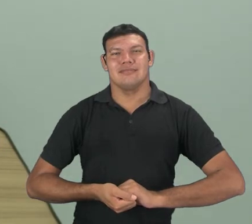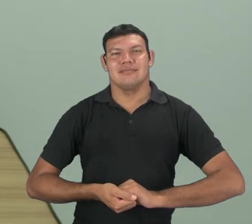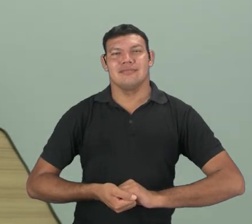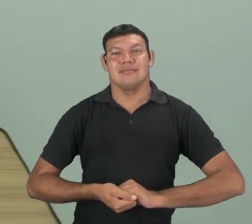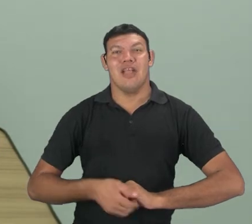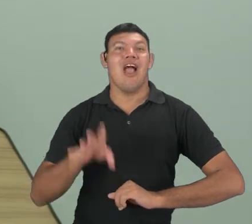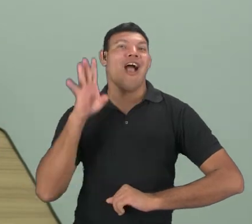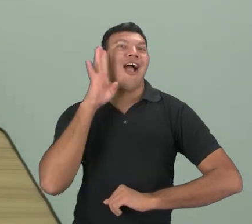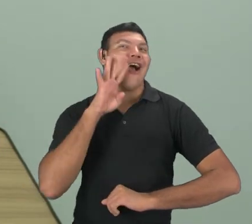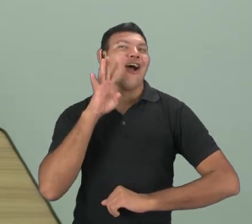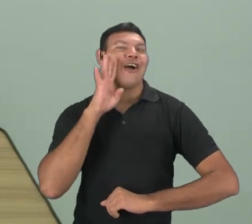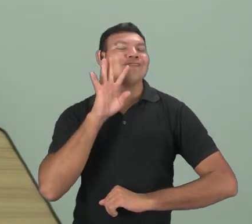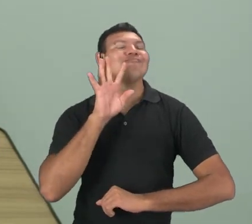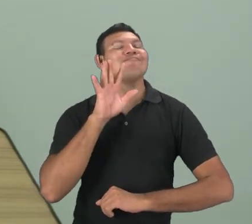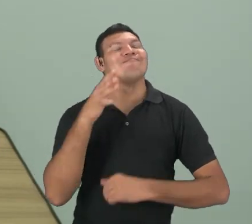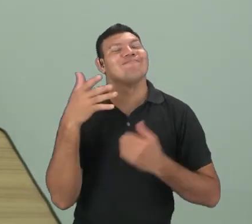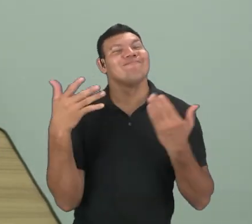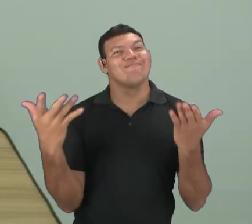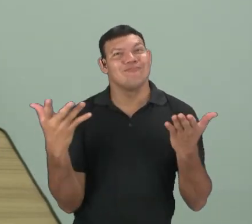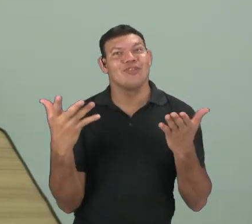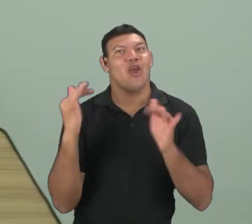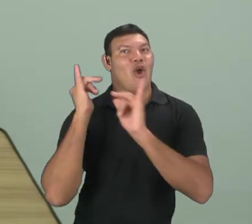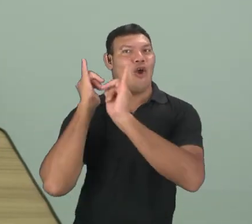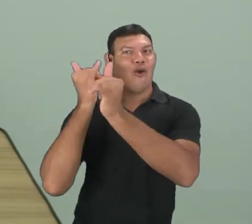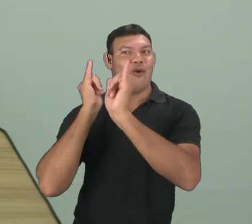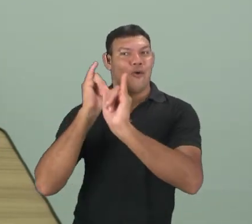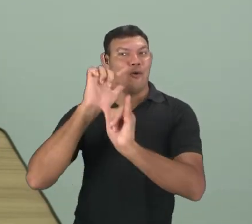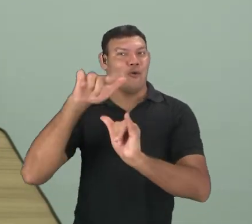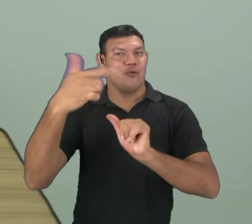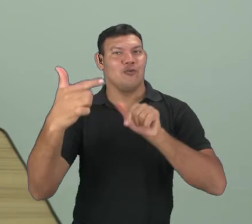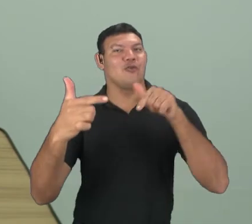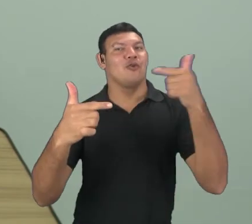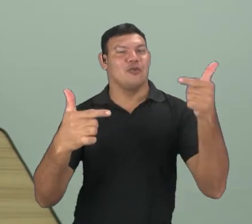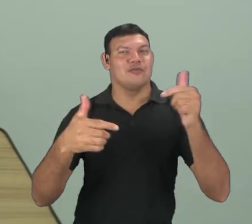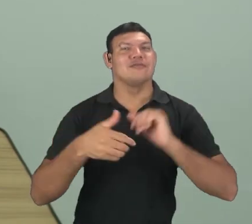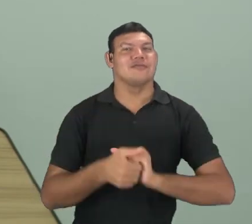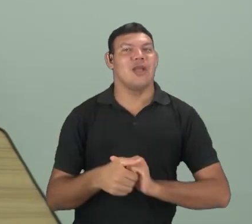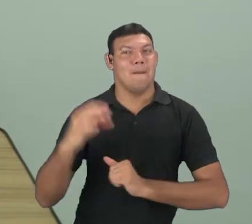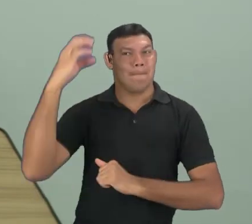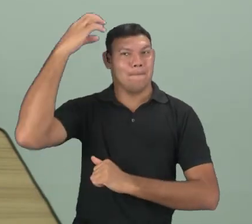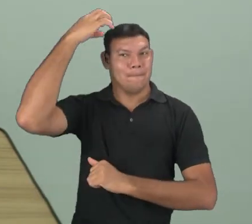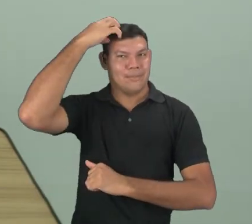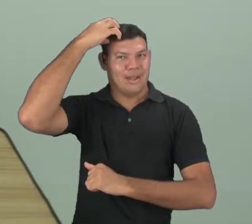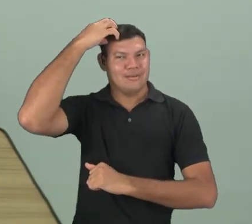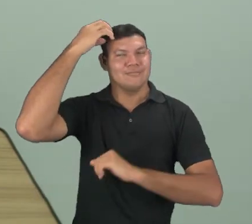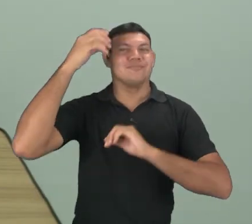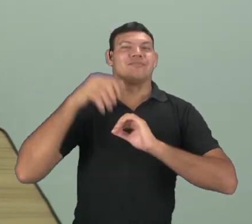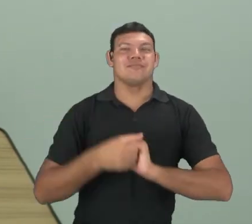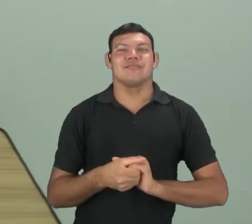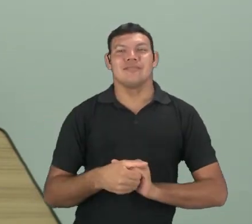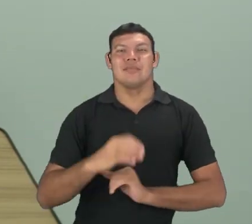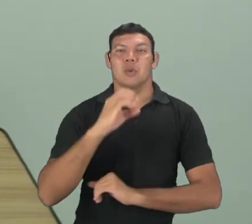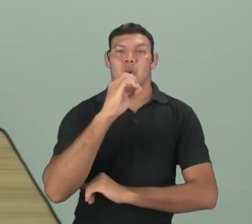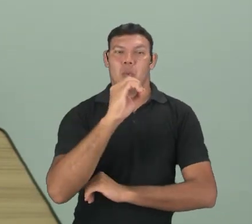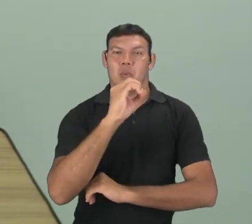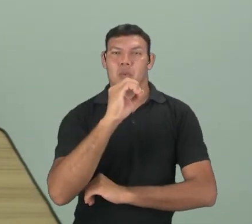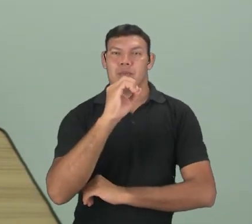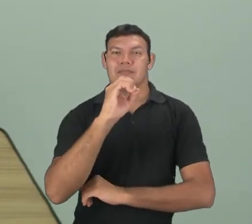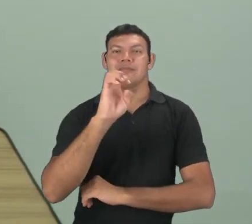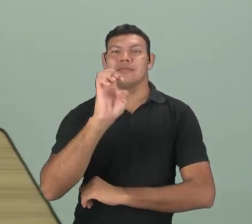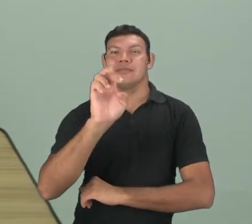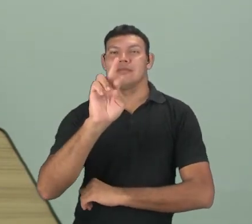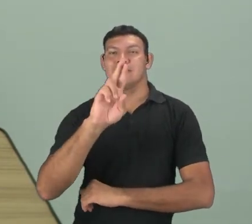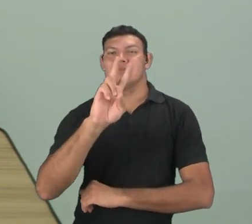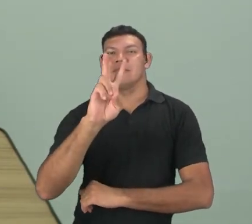Bem legal, né? Aí nós vimos um outro conto de fadas, né? Sobre a princesa e a